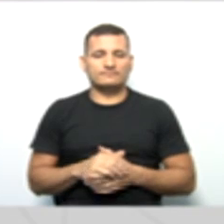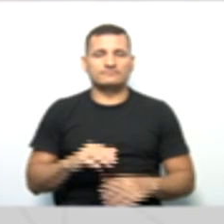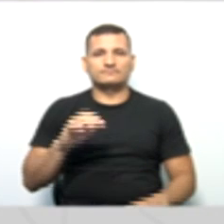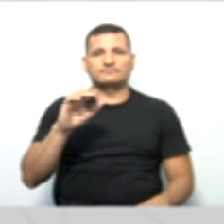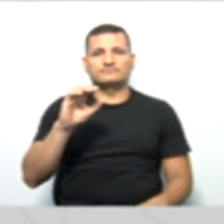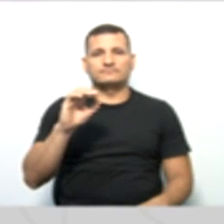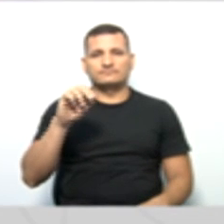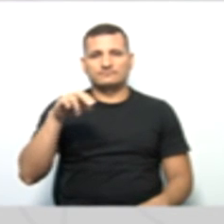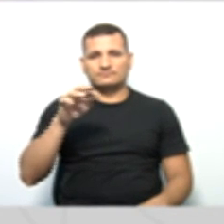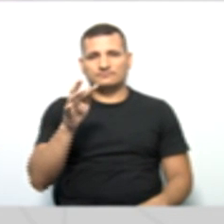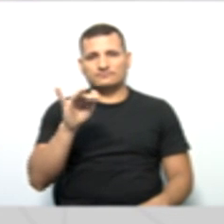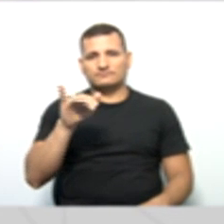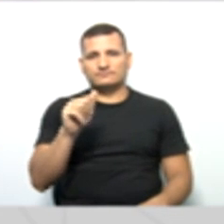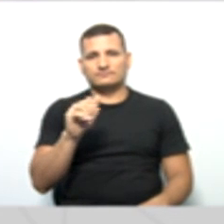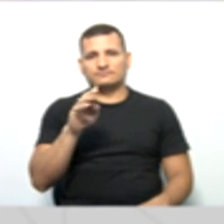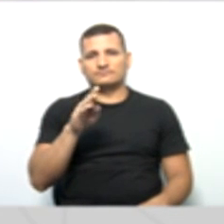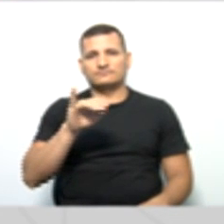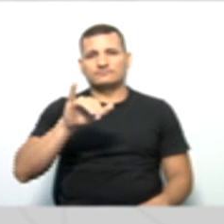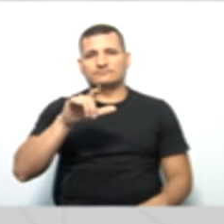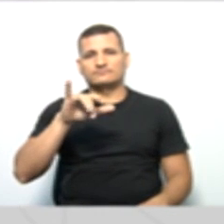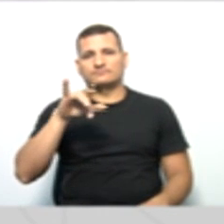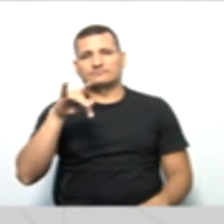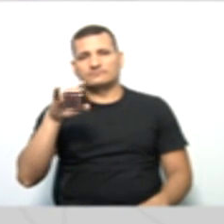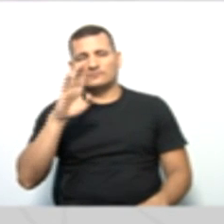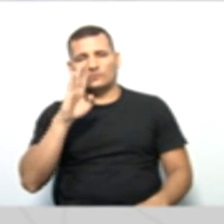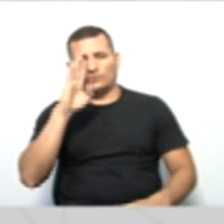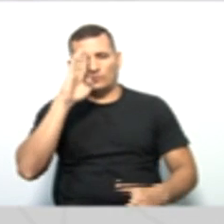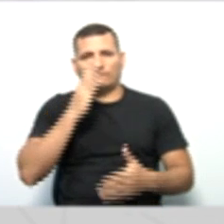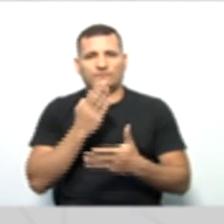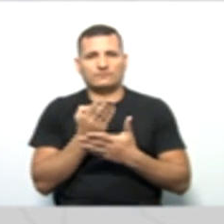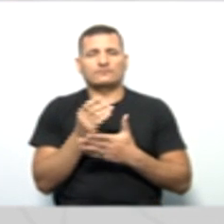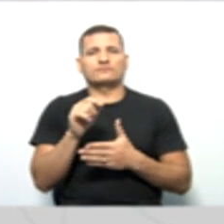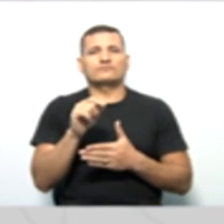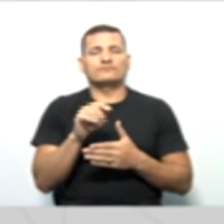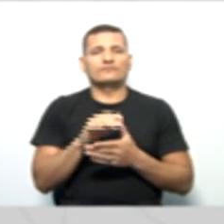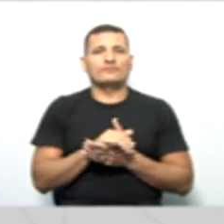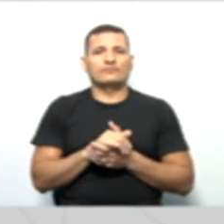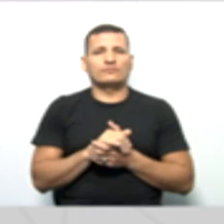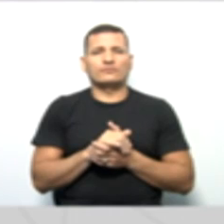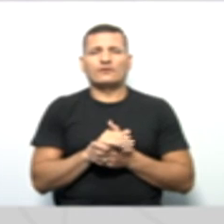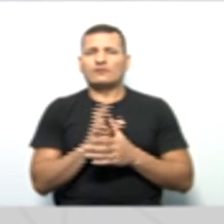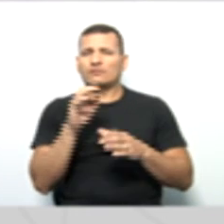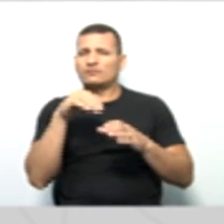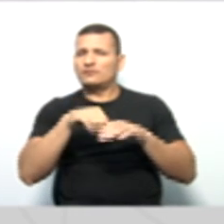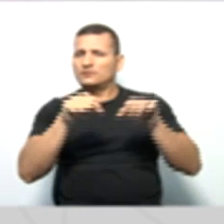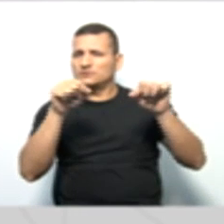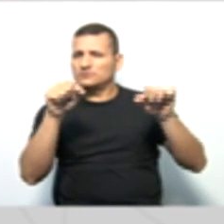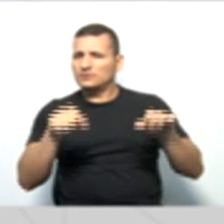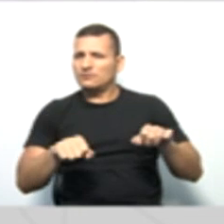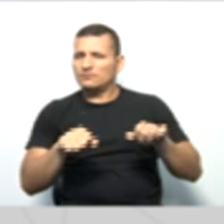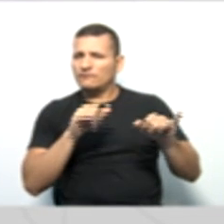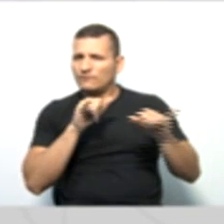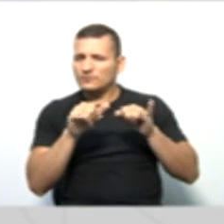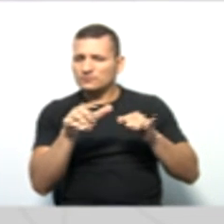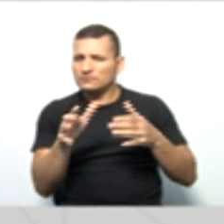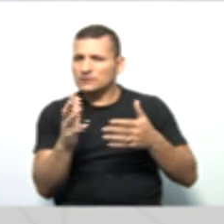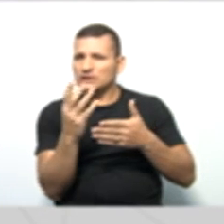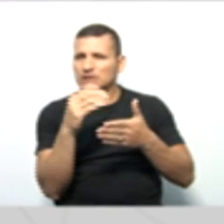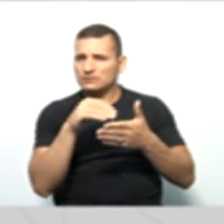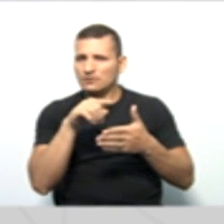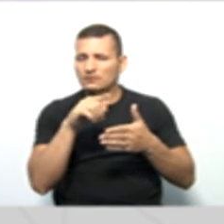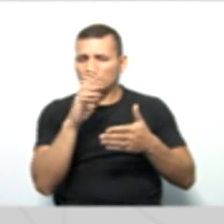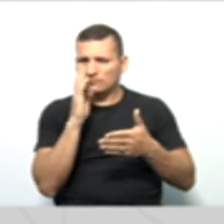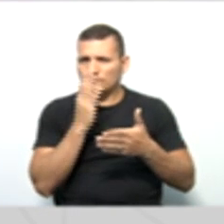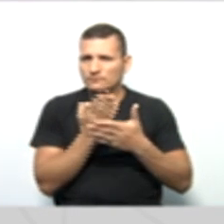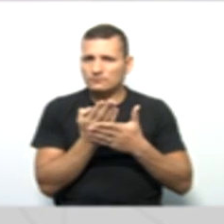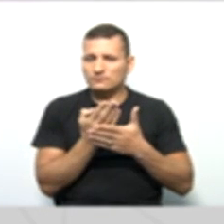tem a confiabilidade, tá, gente? O que é isso? Os dados que estão lá dentro são confiáveis? O meu sistema é confiável? Né? Posso